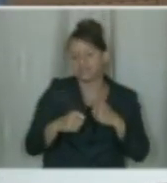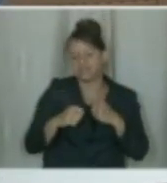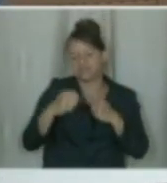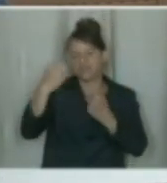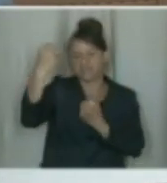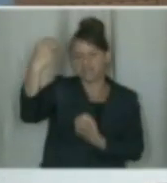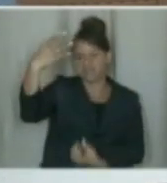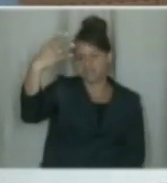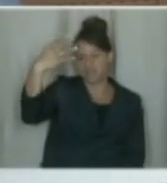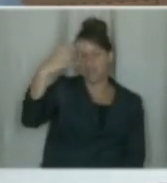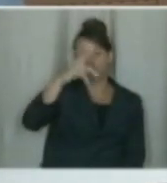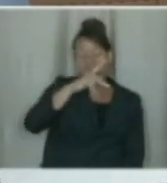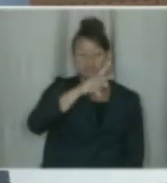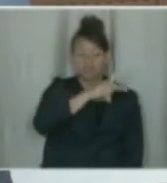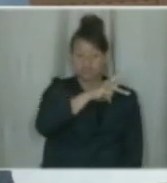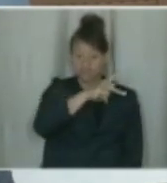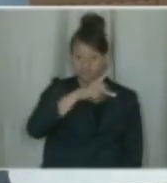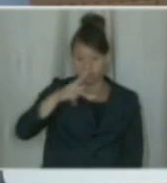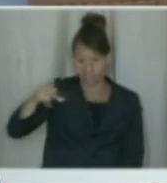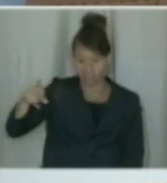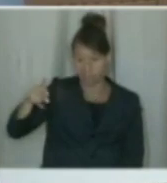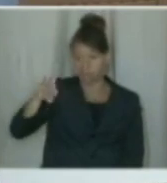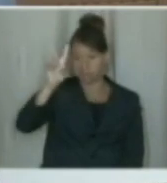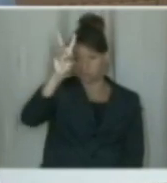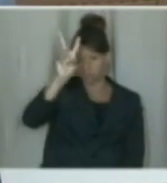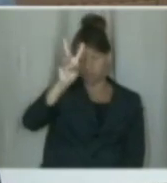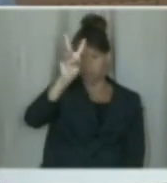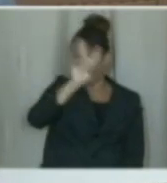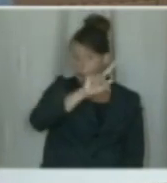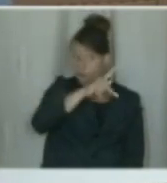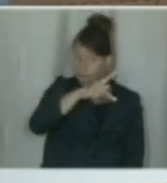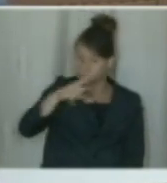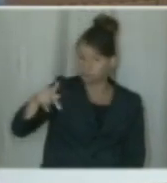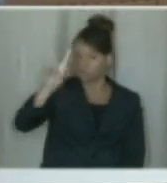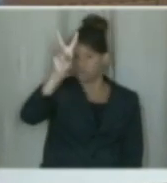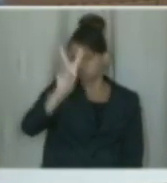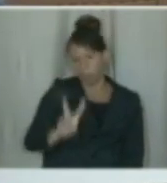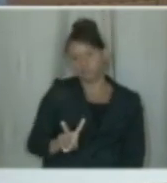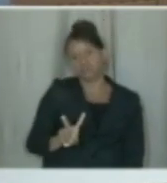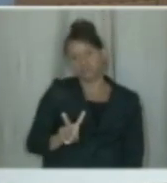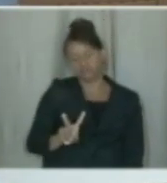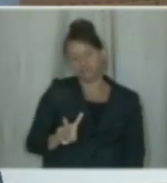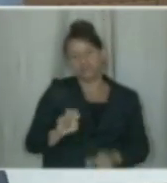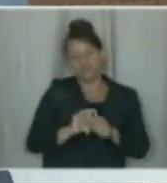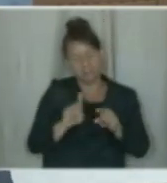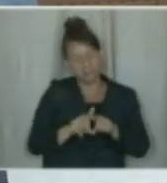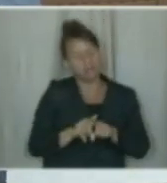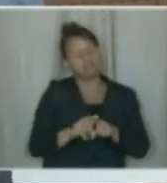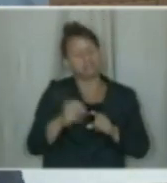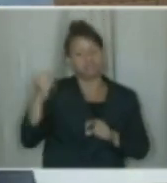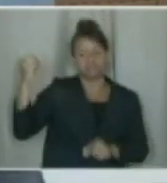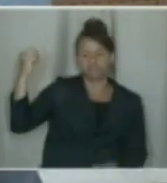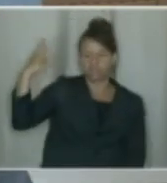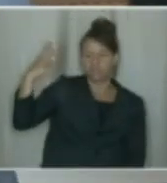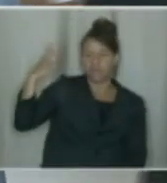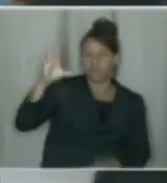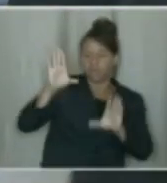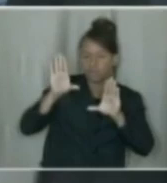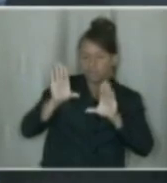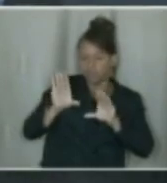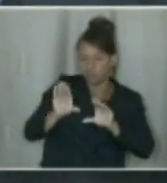sinalizá-la verticalmente e horizontalmente, inclusive com a implantação de lombadas para que